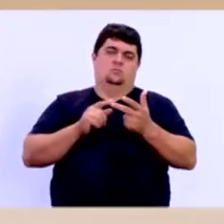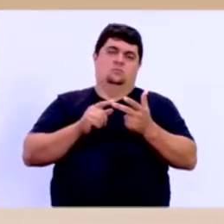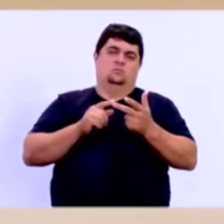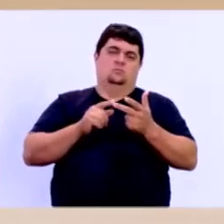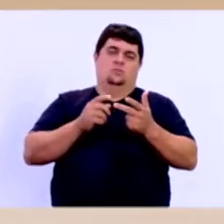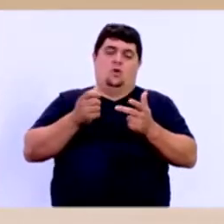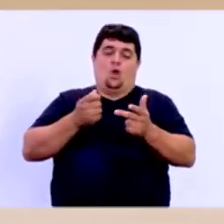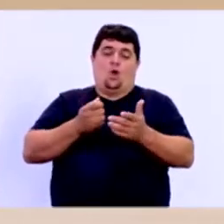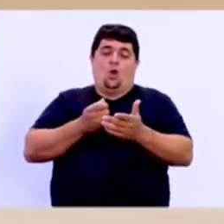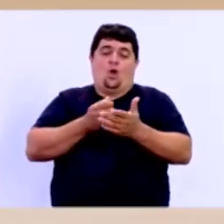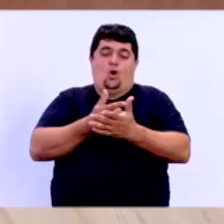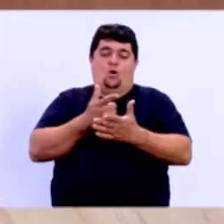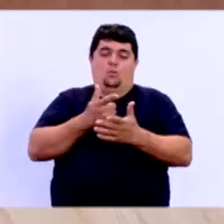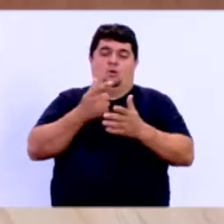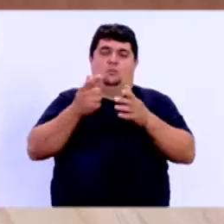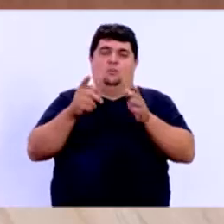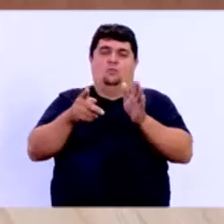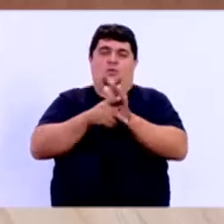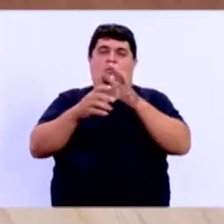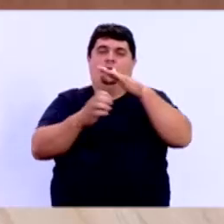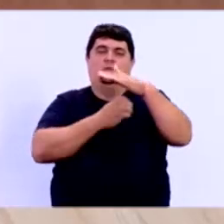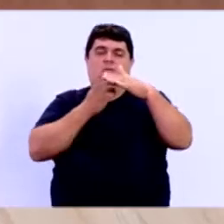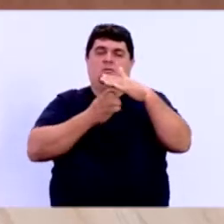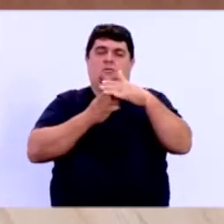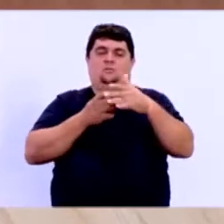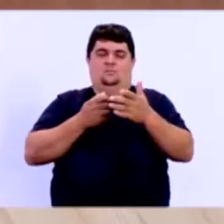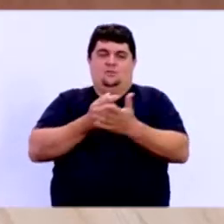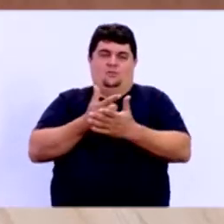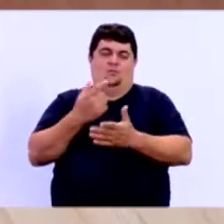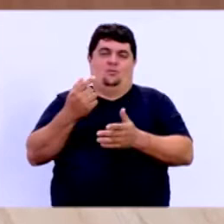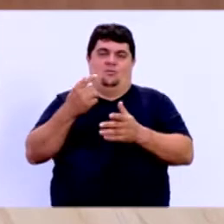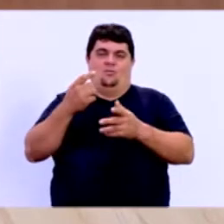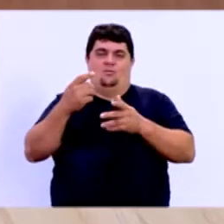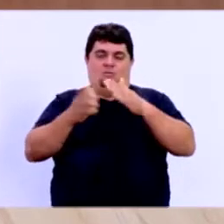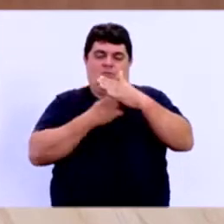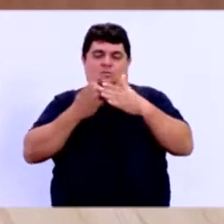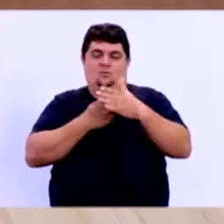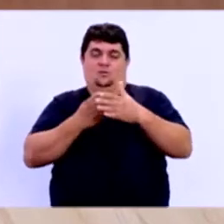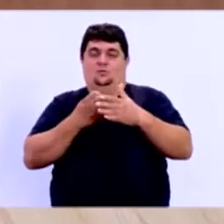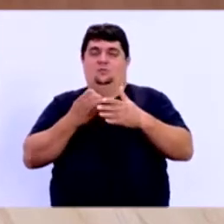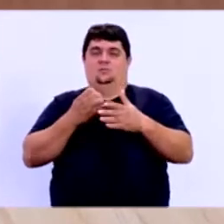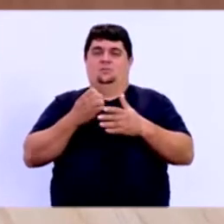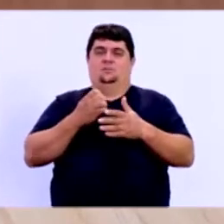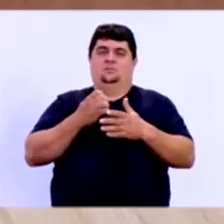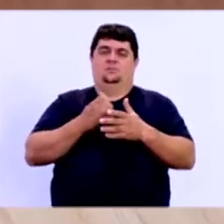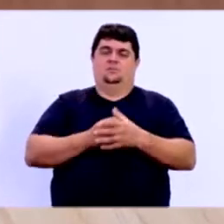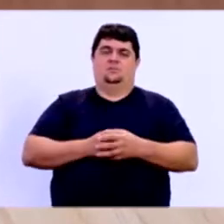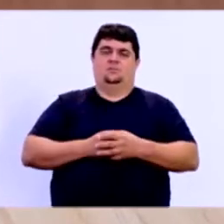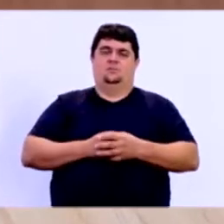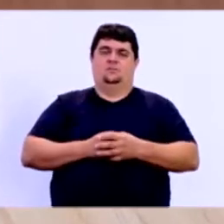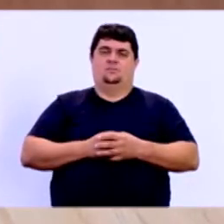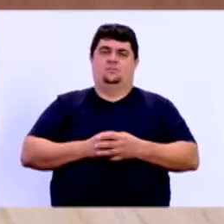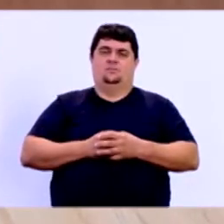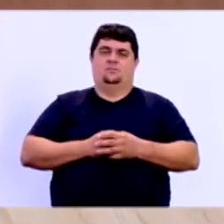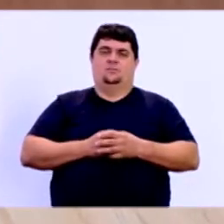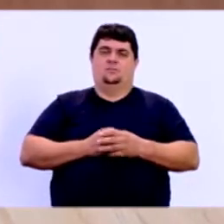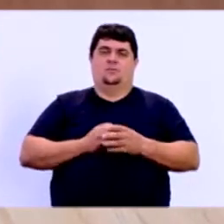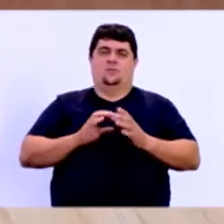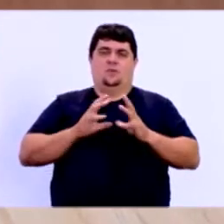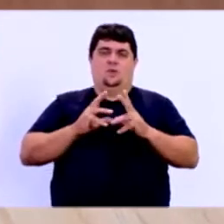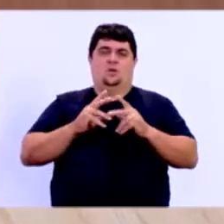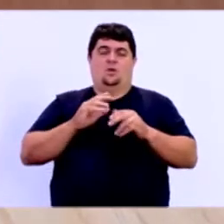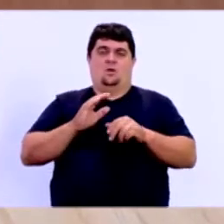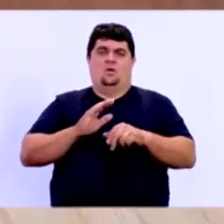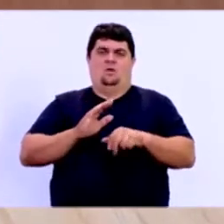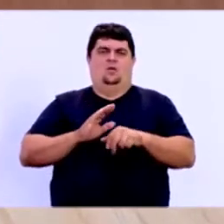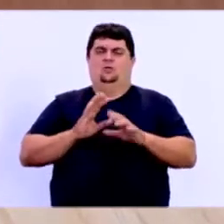de compras de uma organização? Juraci, o processo de compra de uma organização é um processo que um dos mais importantes,